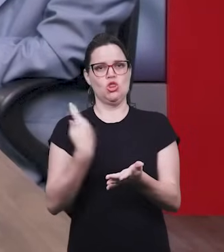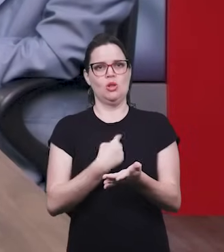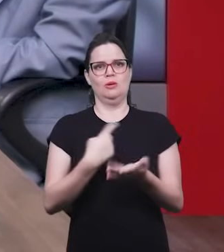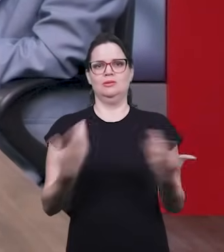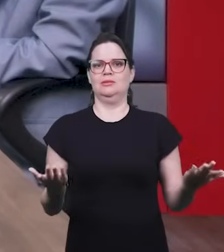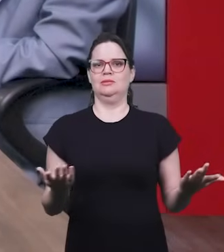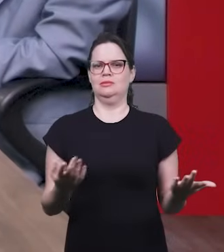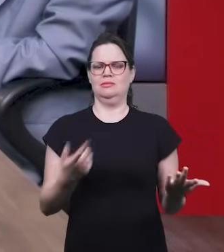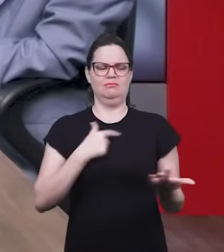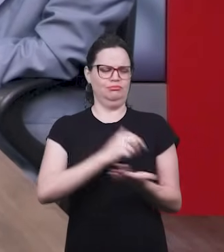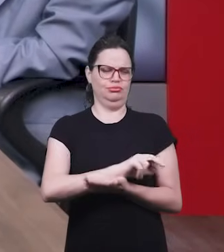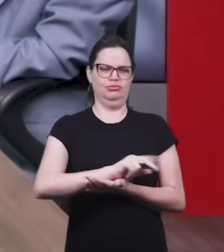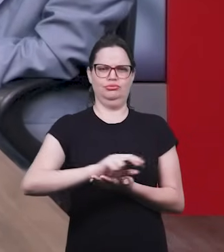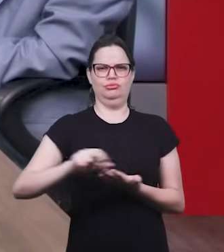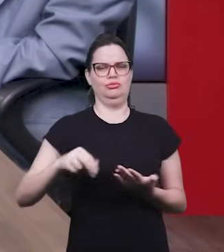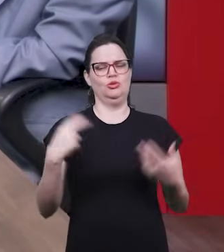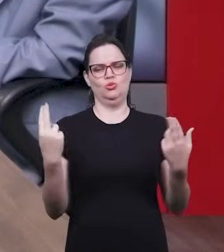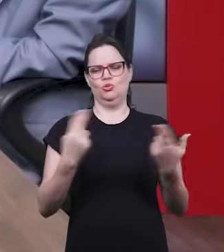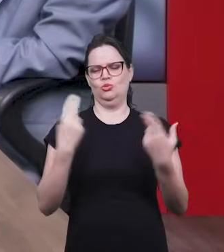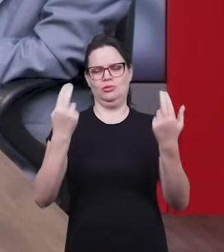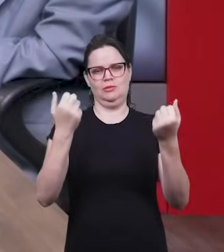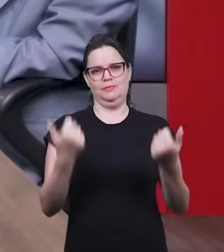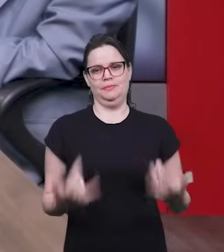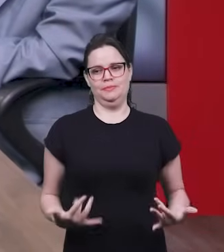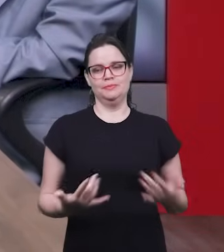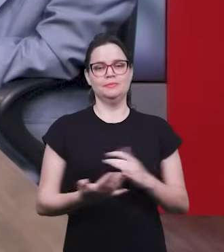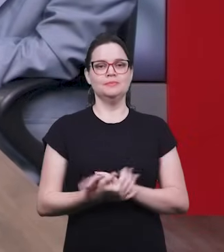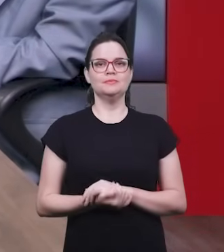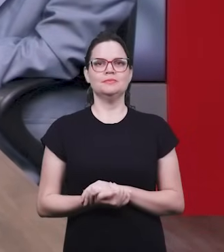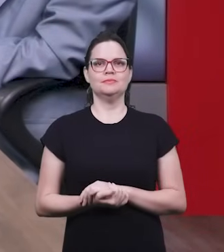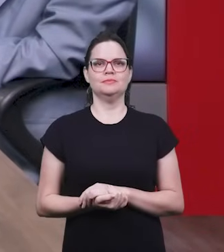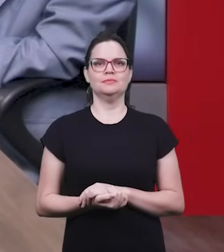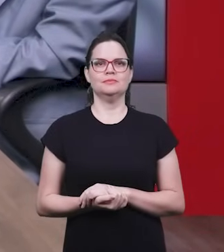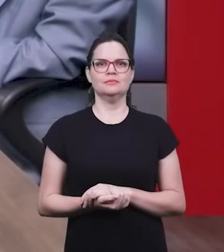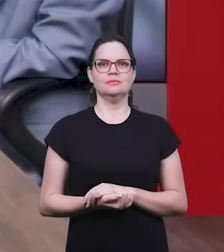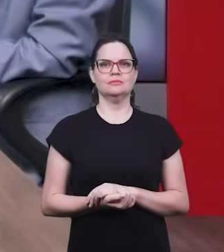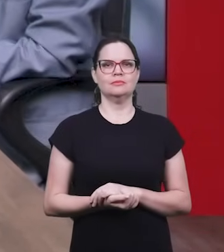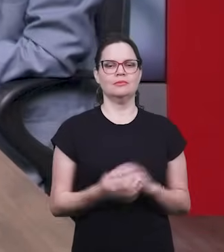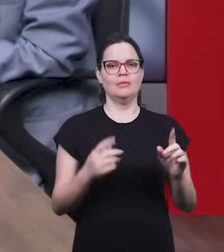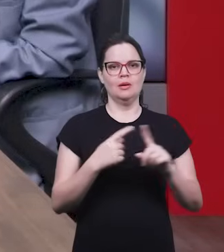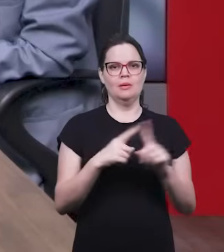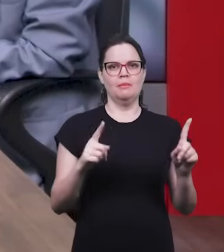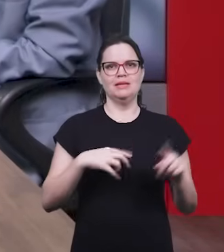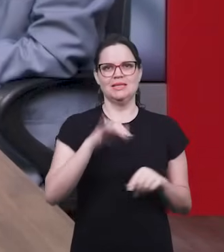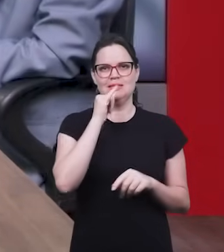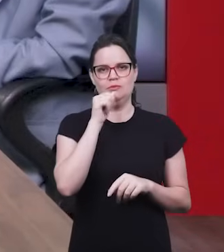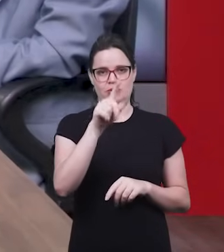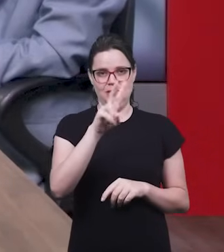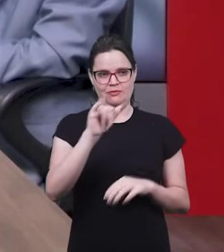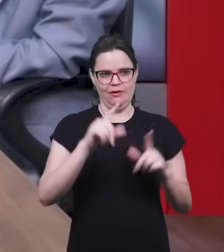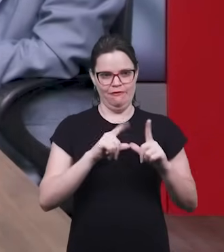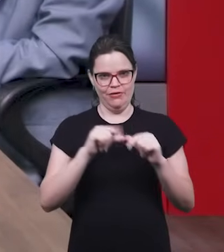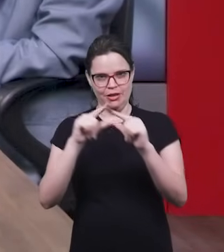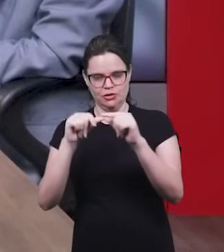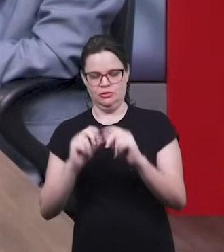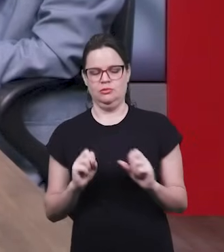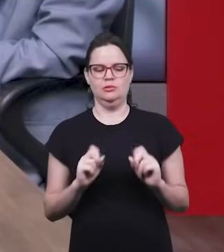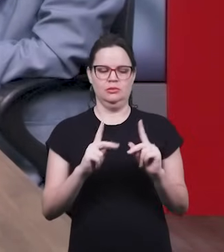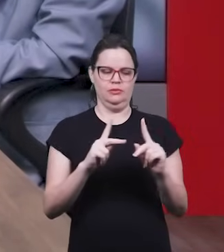inexplicável. Inexplicável. Então, mas é segurado. Né? Você vai viajar? Vou viajar. Você olha, vem